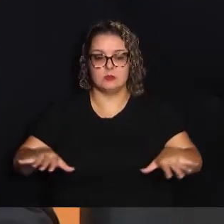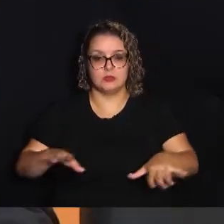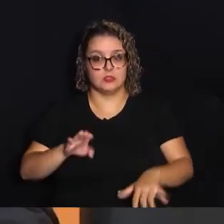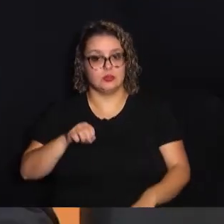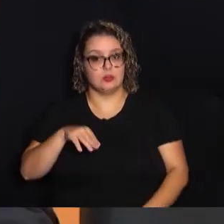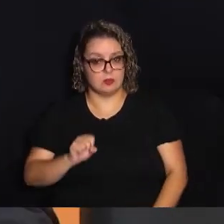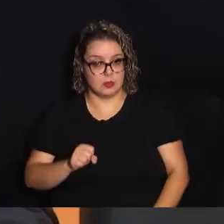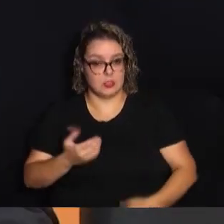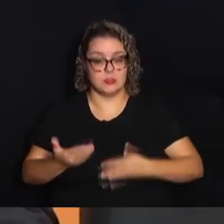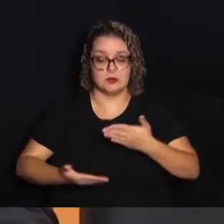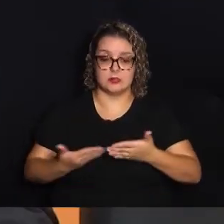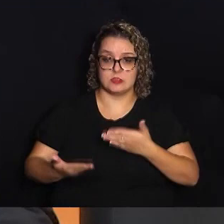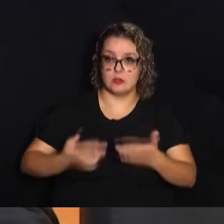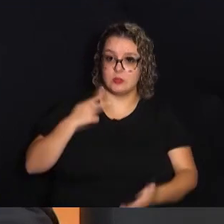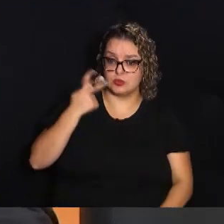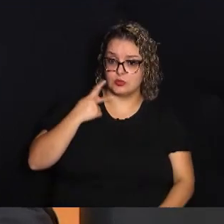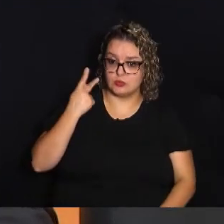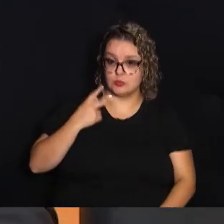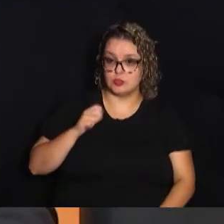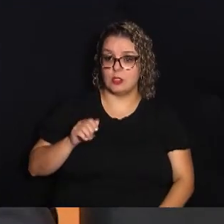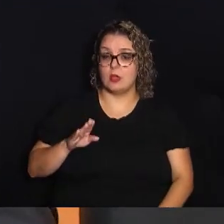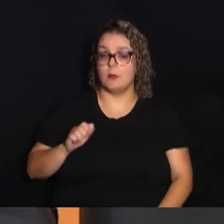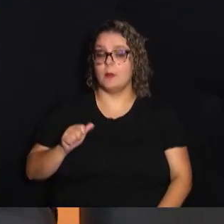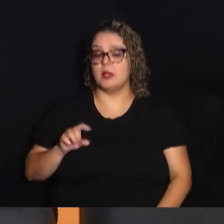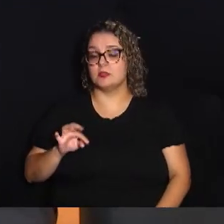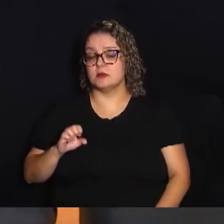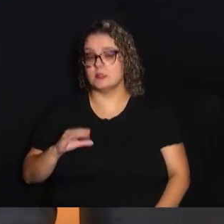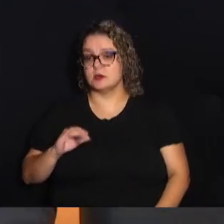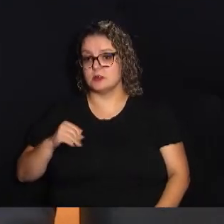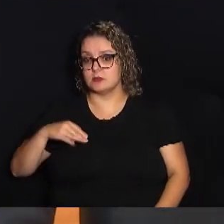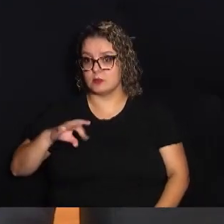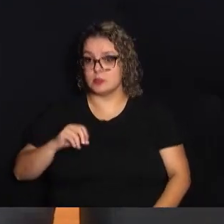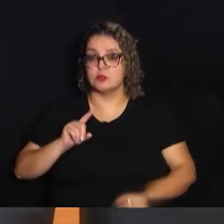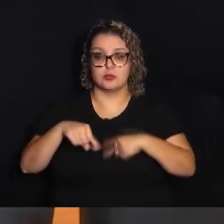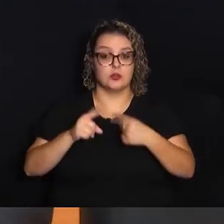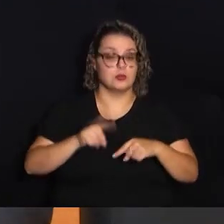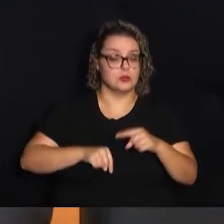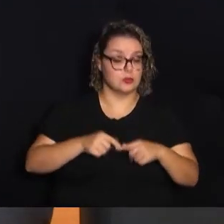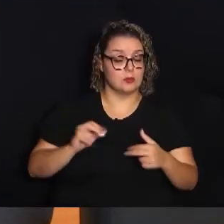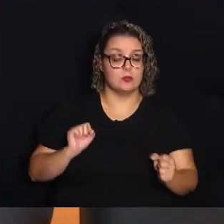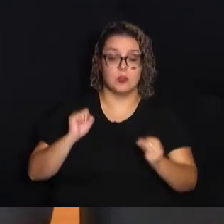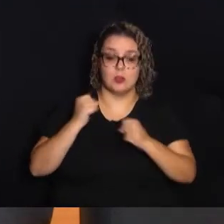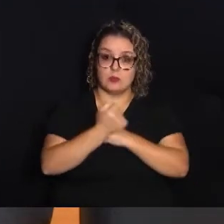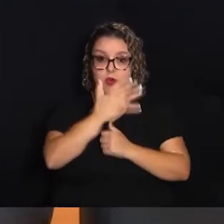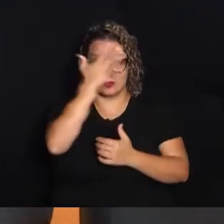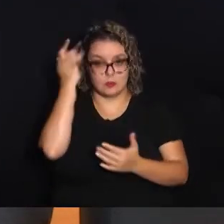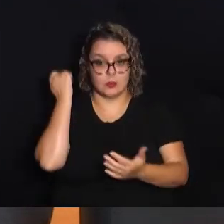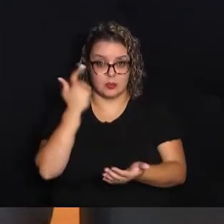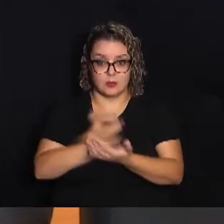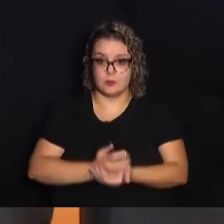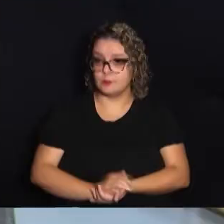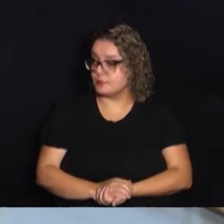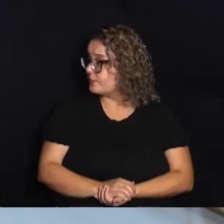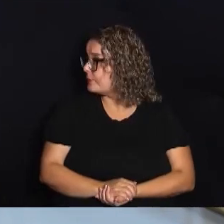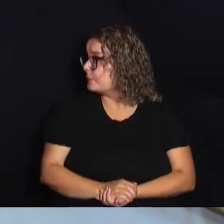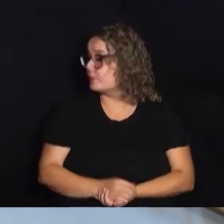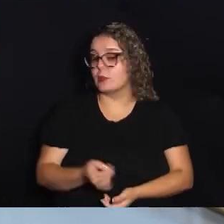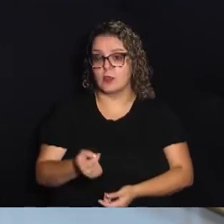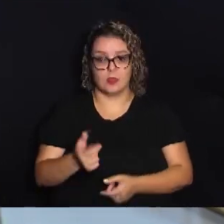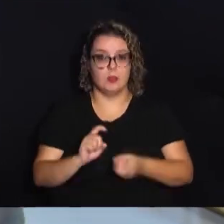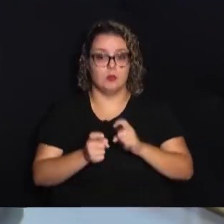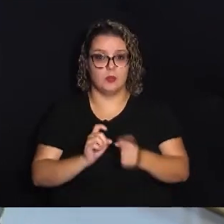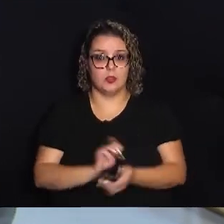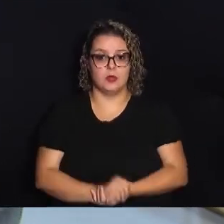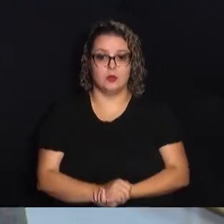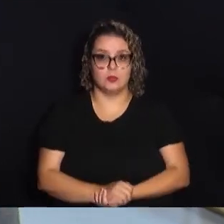bens e serviços e políticas de abastecimento entre outras matérias de proteção ao consumidor são poucas